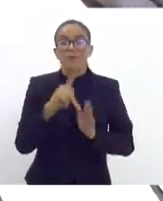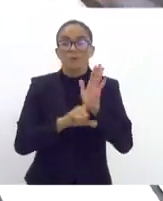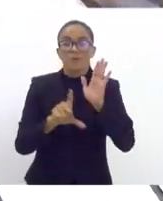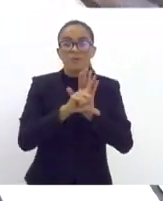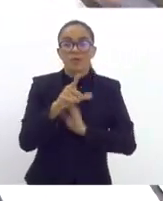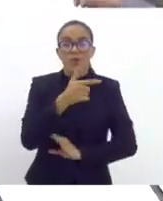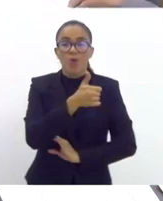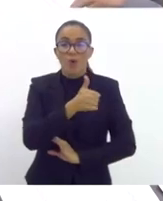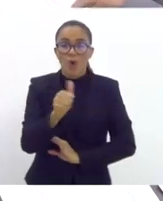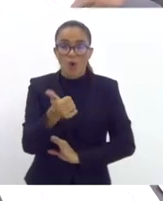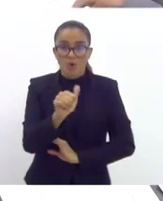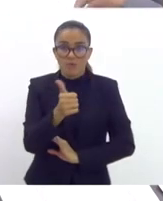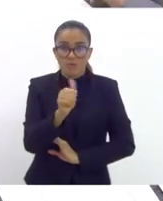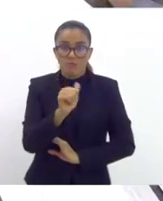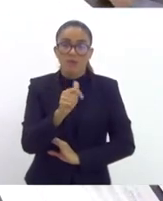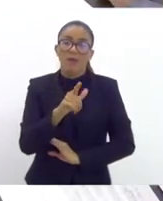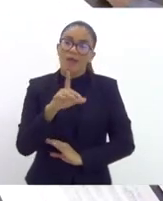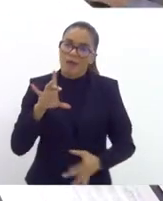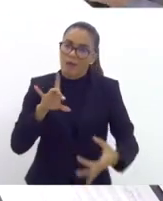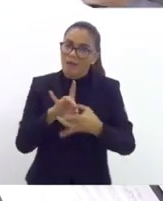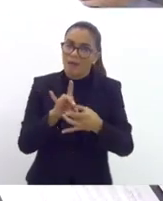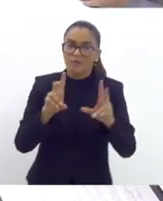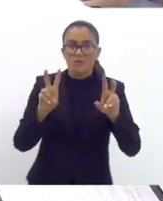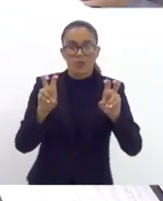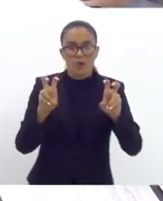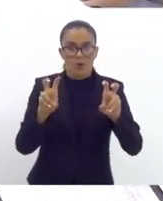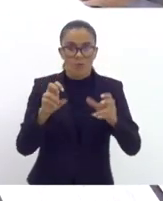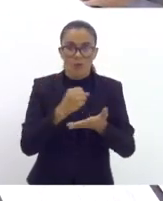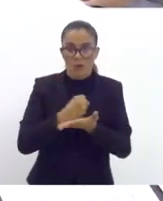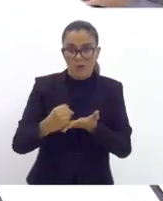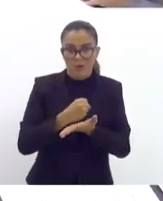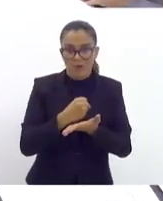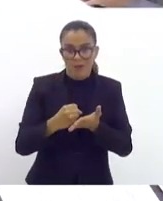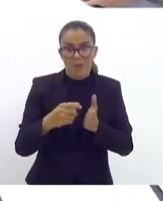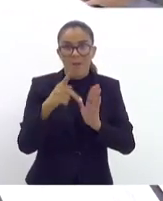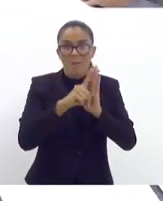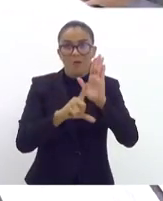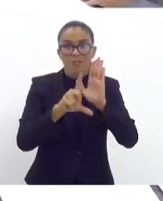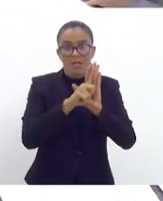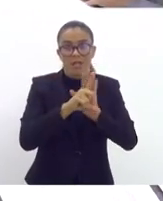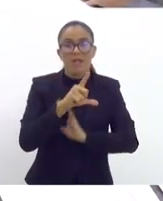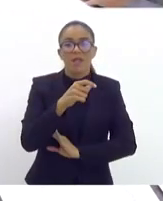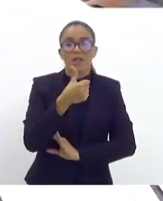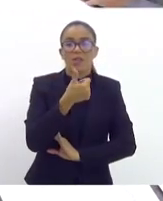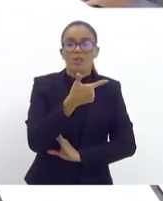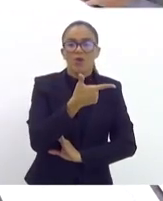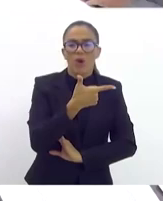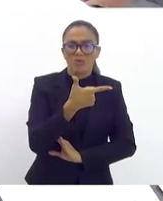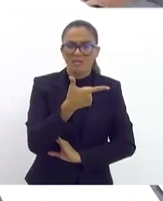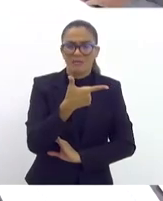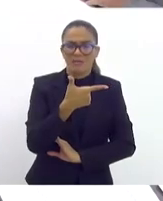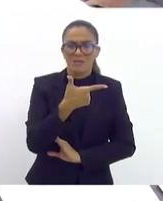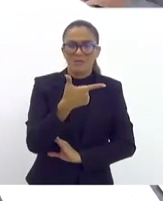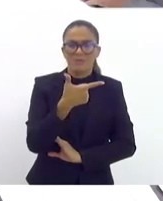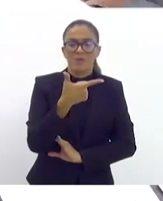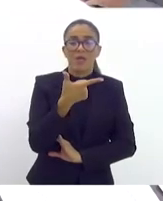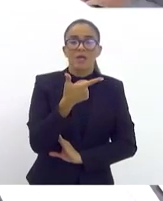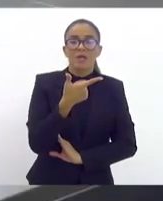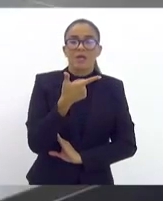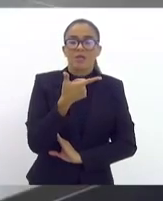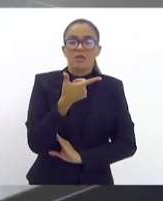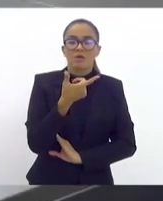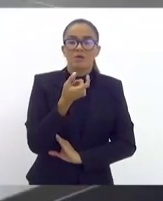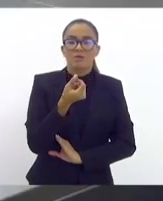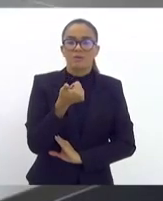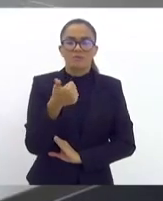Dá pause é um projeto mais um projeto relacionado a Serafina questão de concessões projeto de lei 194 de 2023 de autoria da deputada Franciane